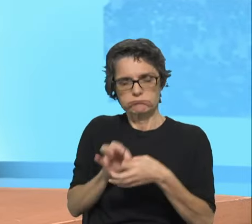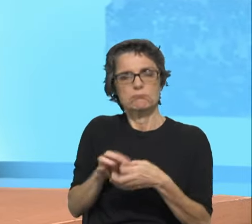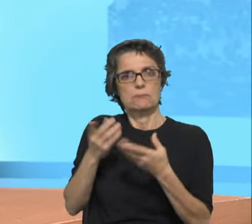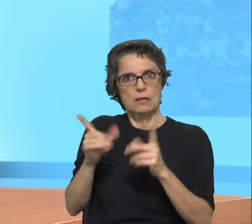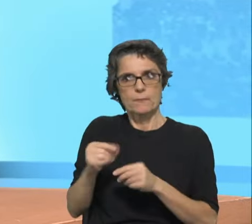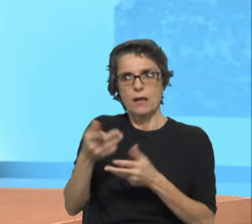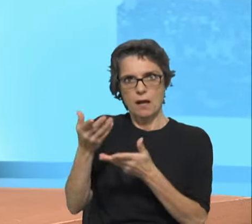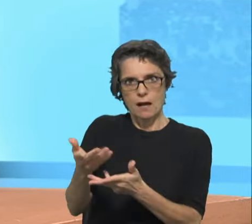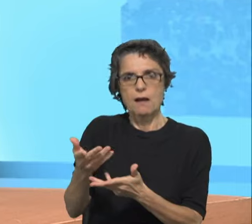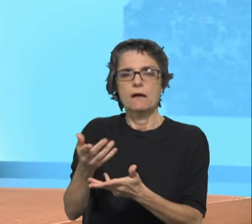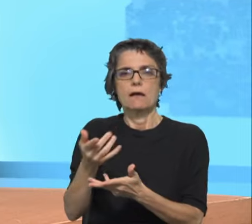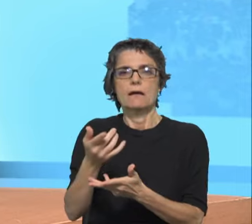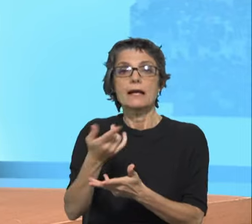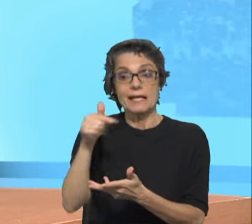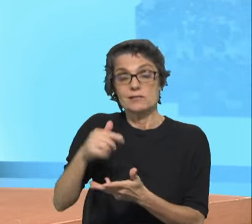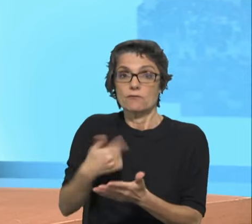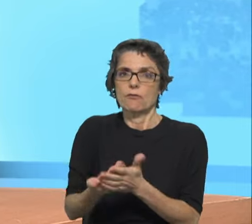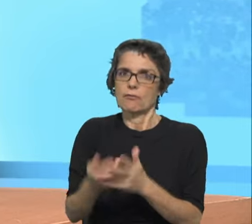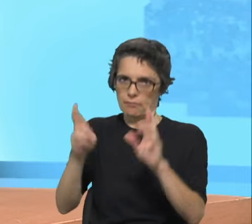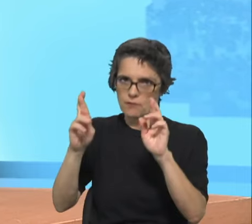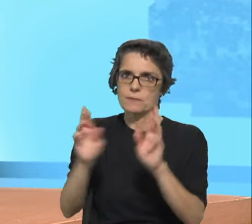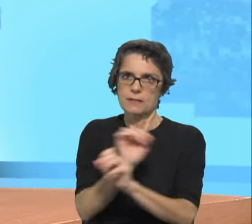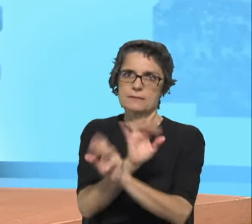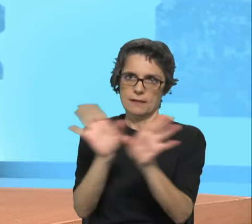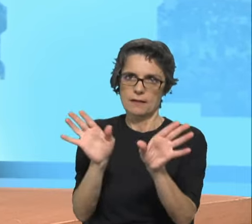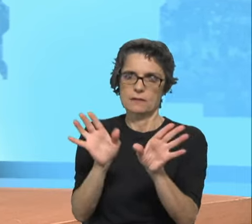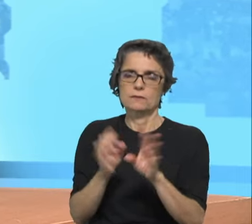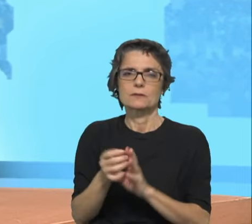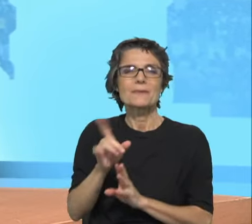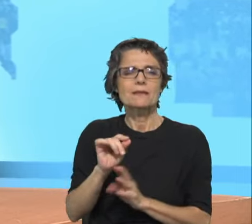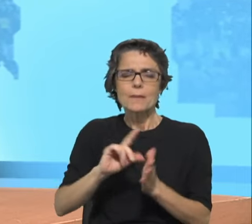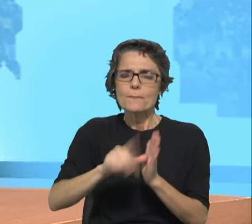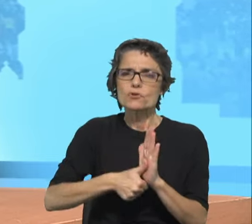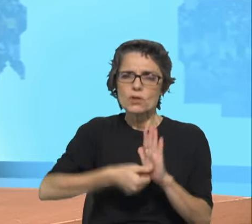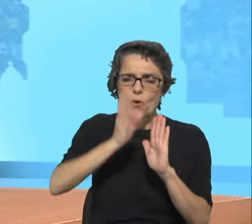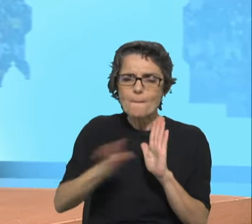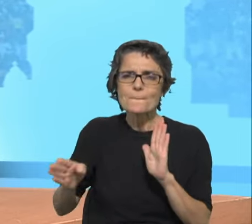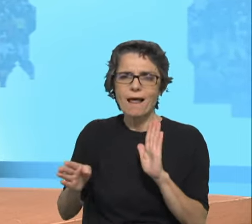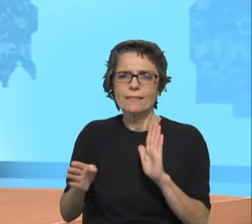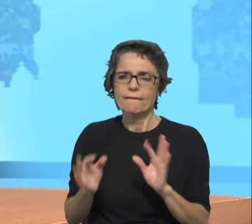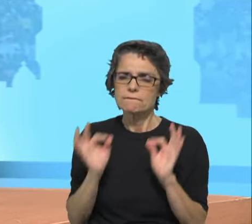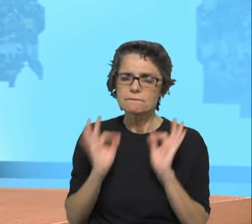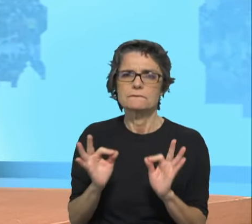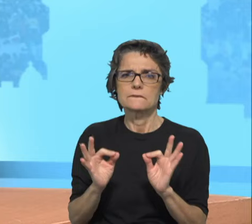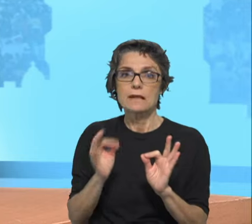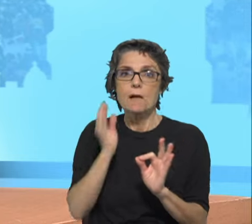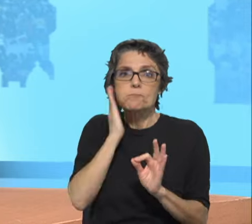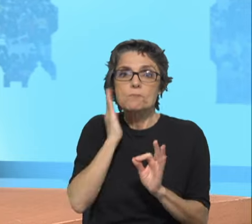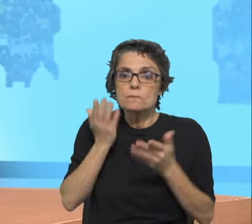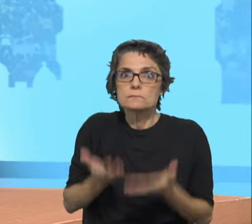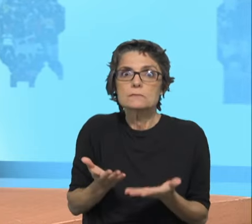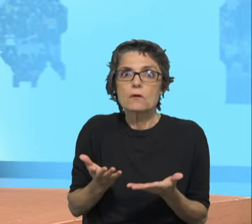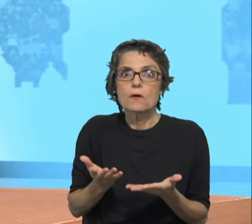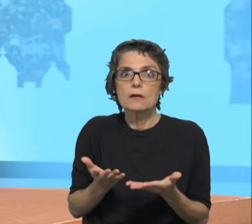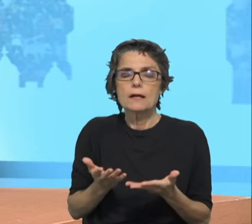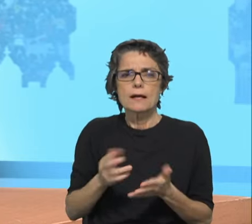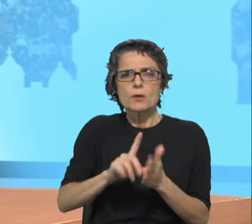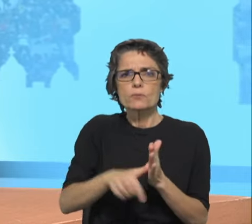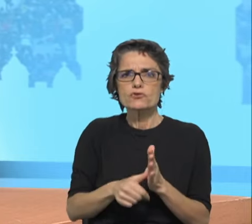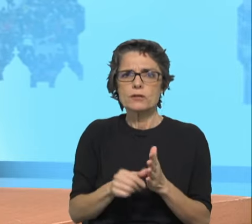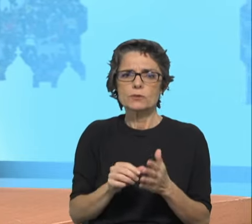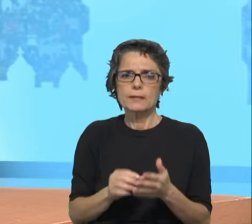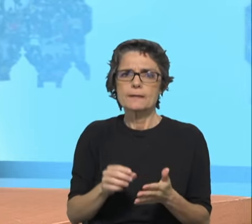das razões da nossa esperança, não é? Mas também projetos concretos que estão a acontecer, com os pés na terra, mais uma